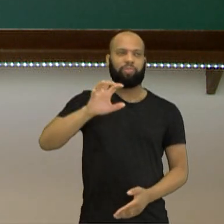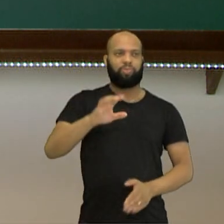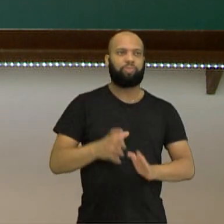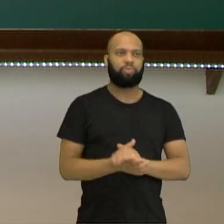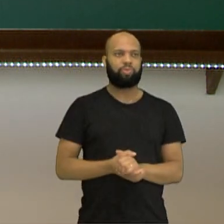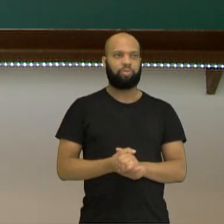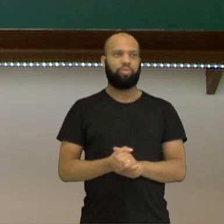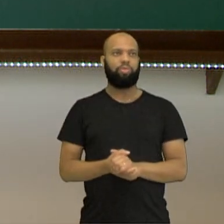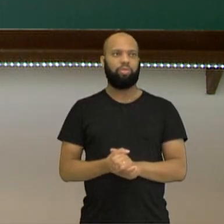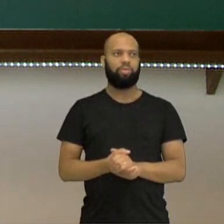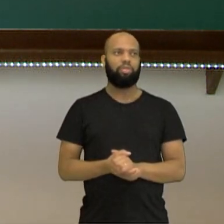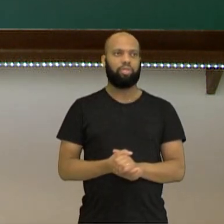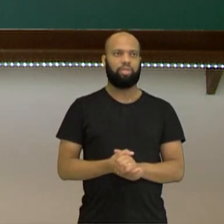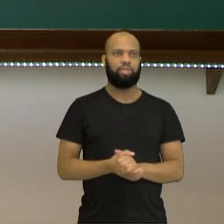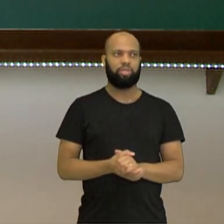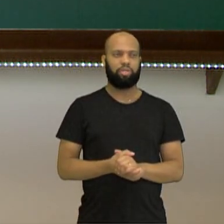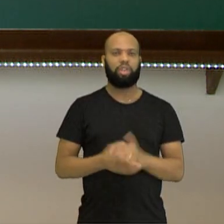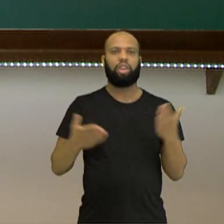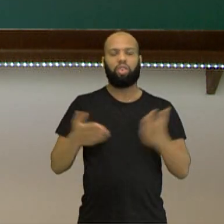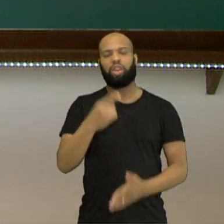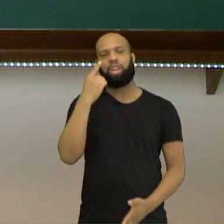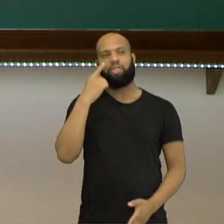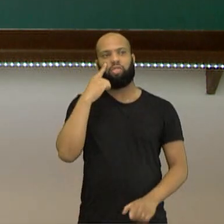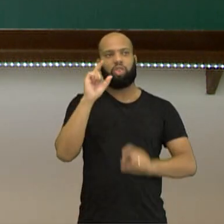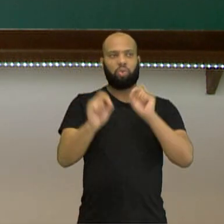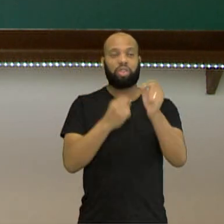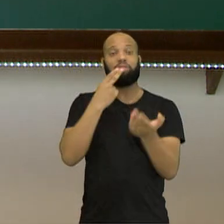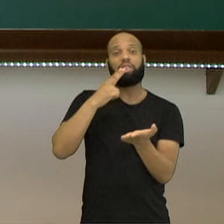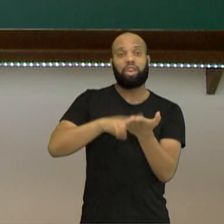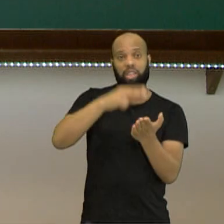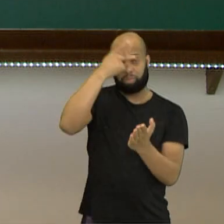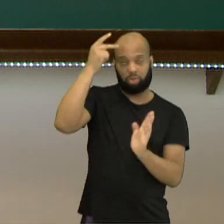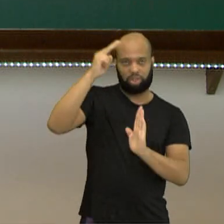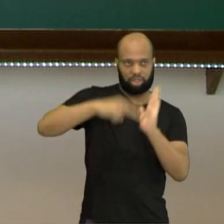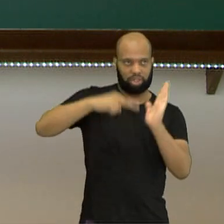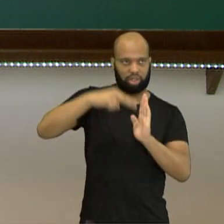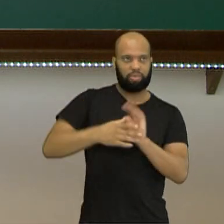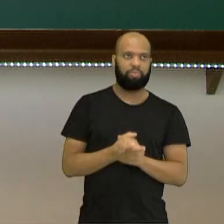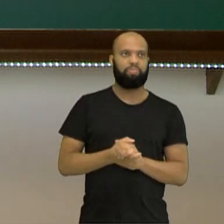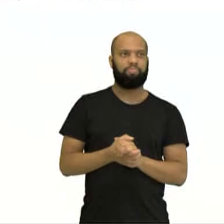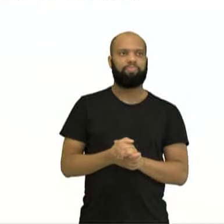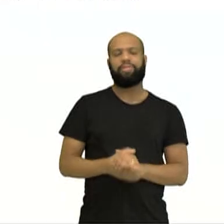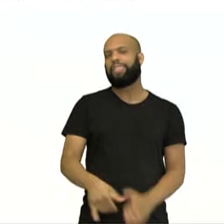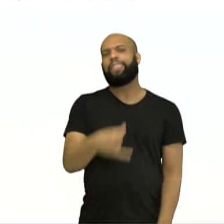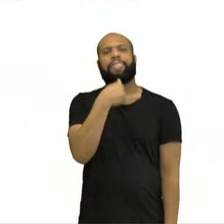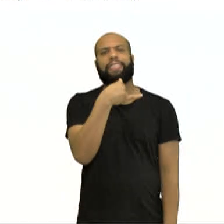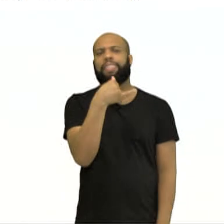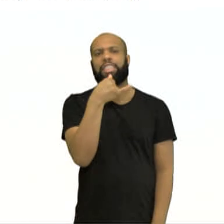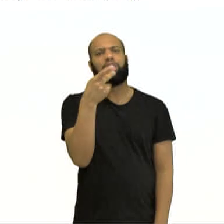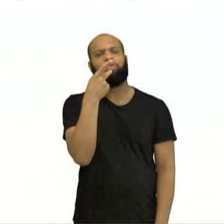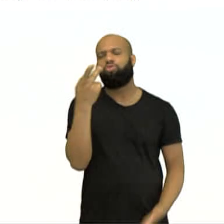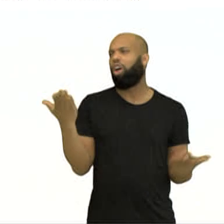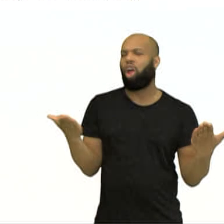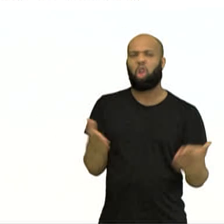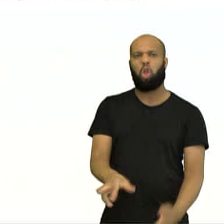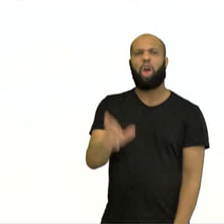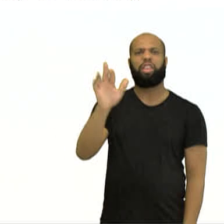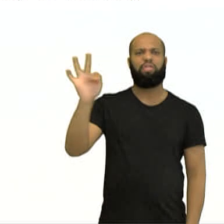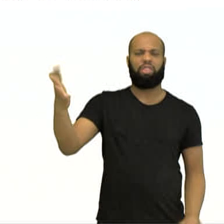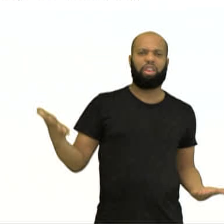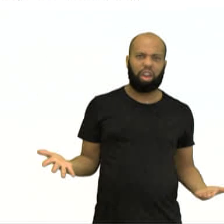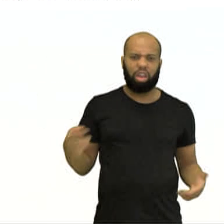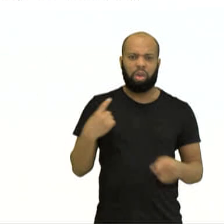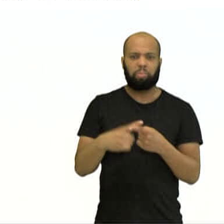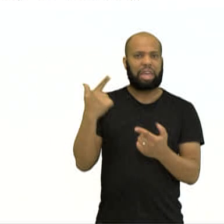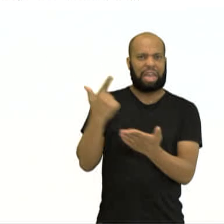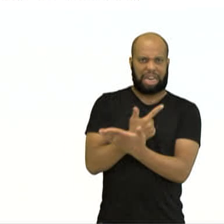então a reportagem, o comentário, a carta da leitora. Muito triste essa afirmação da Receita Federal. Livro